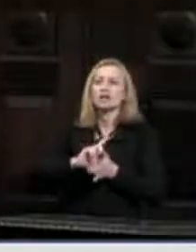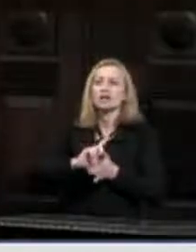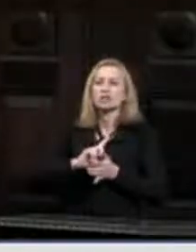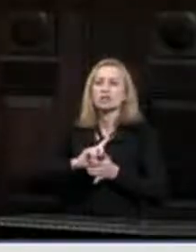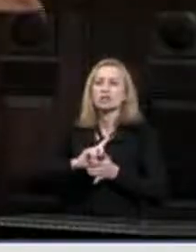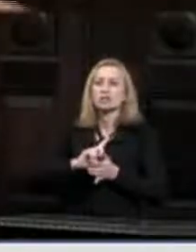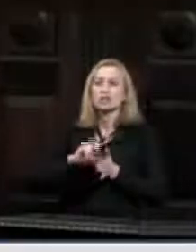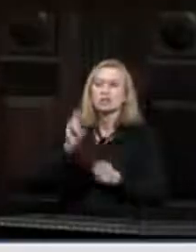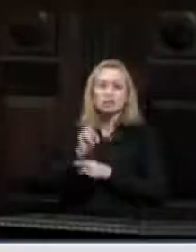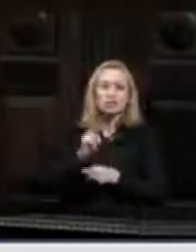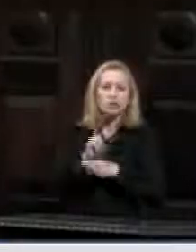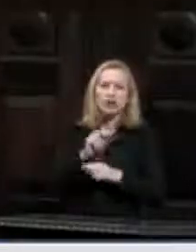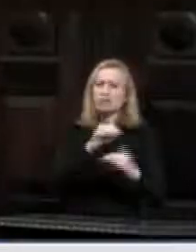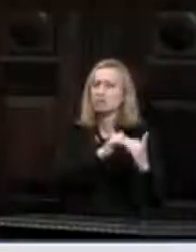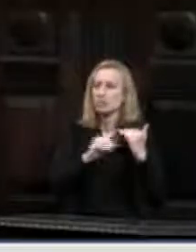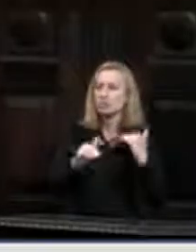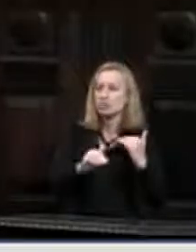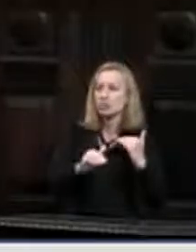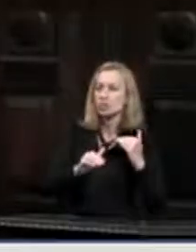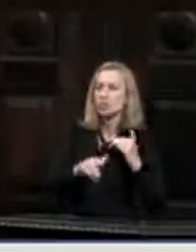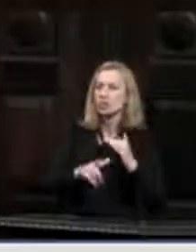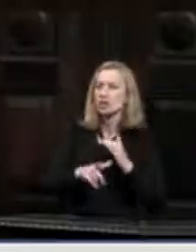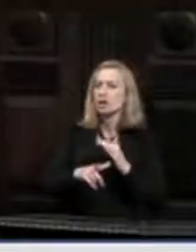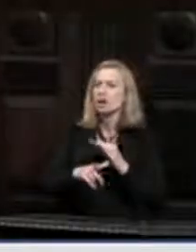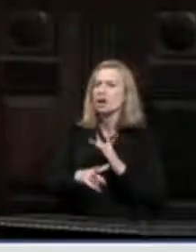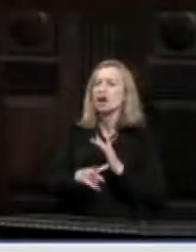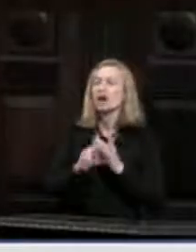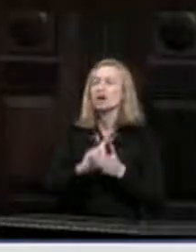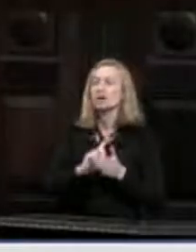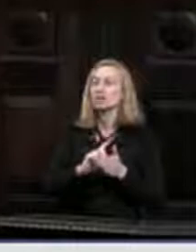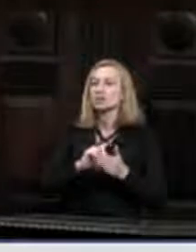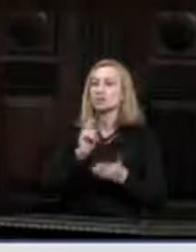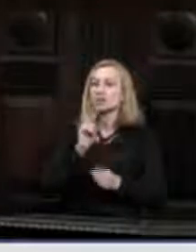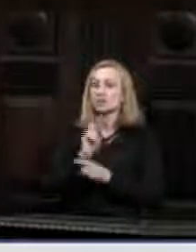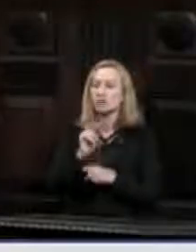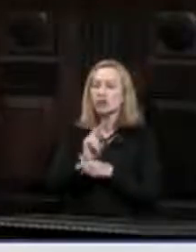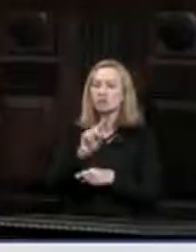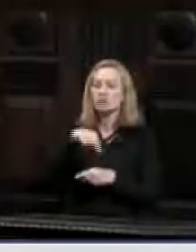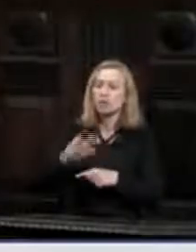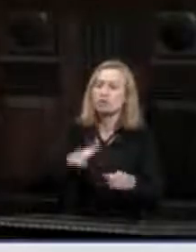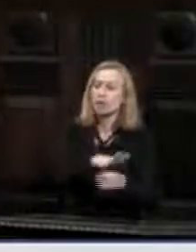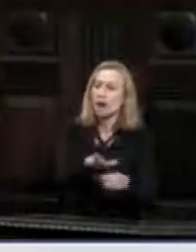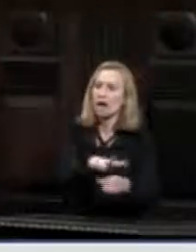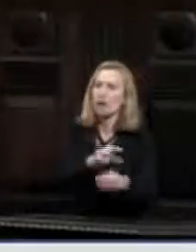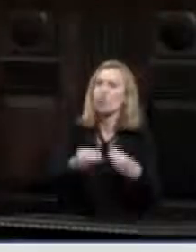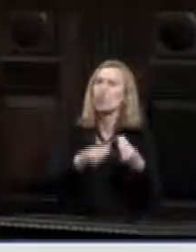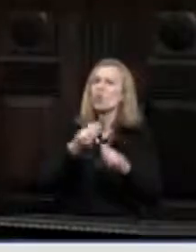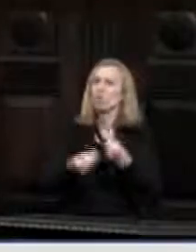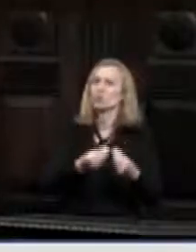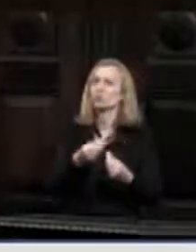atrás ele era do alto comando da Secretaria de Transporte do Estado? Então não há autonomia.